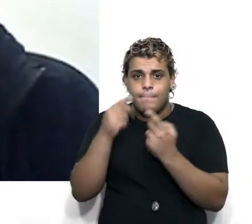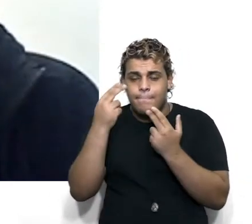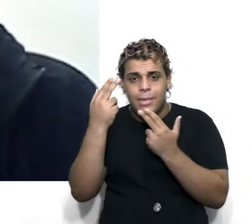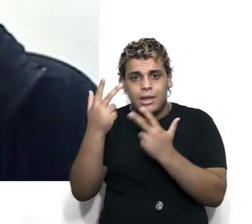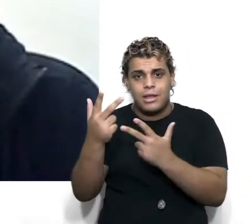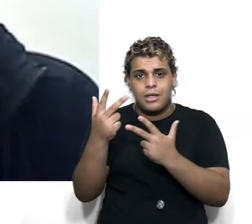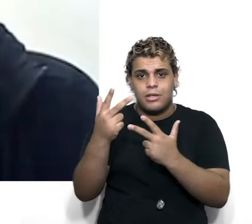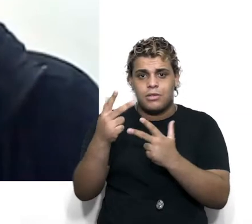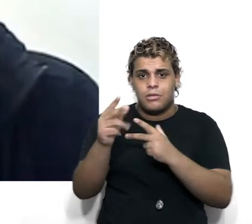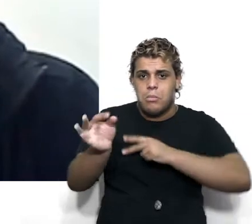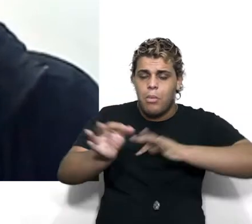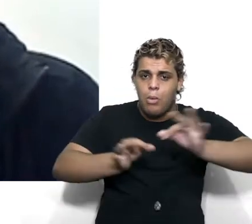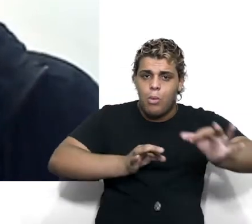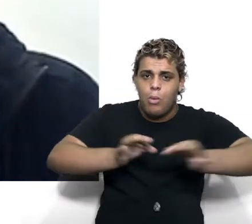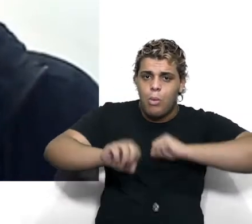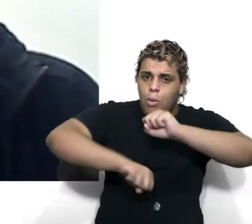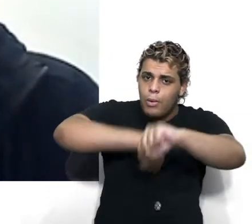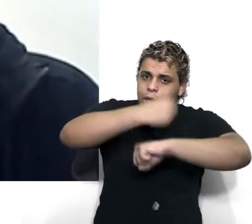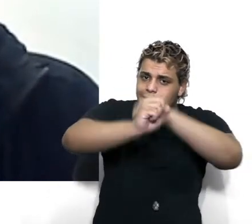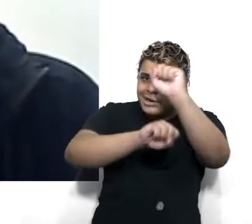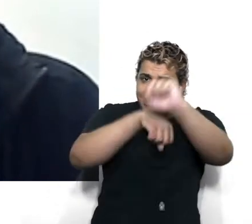de festivais,